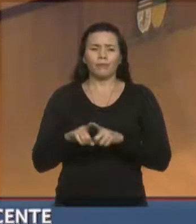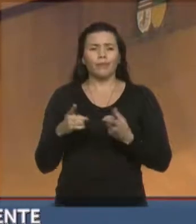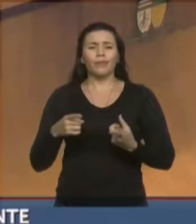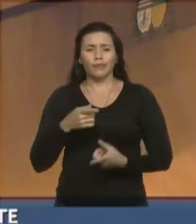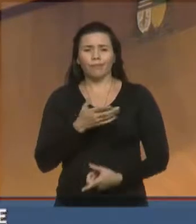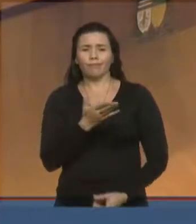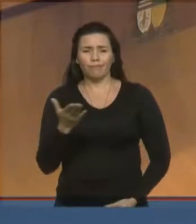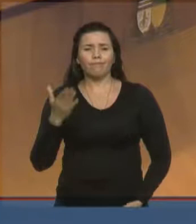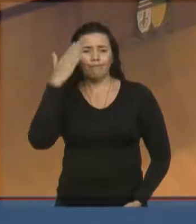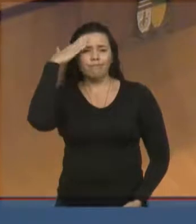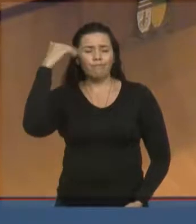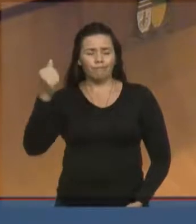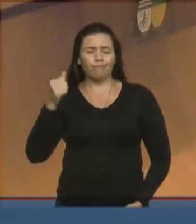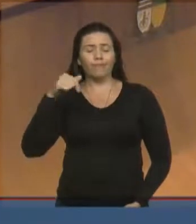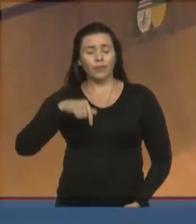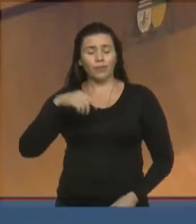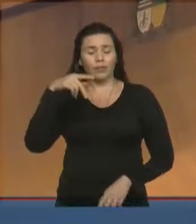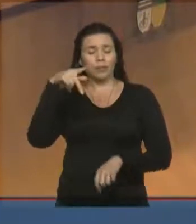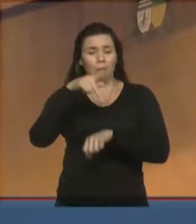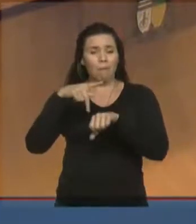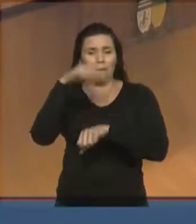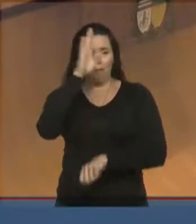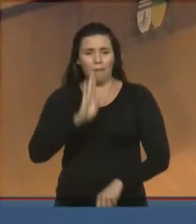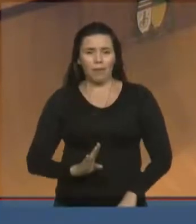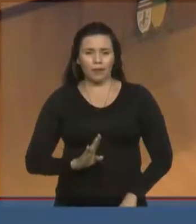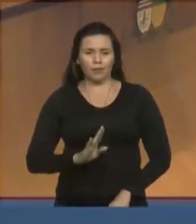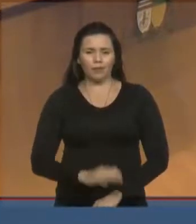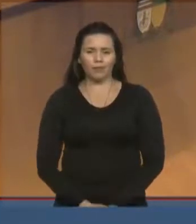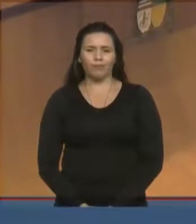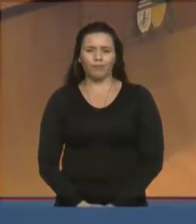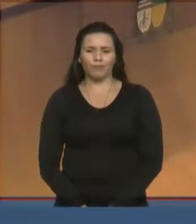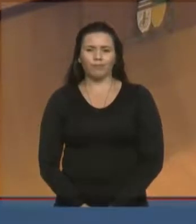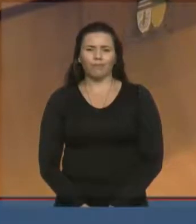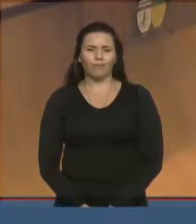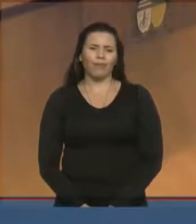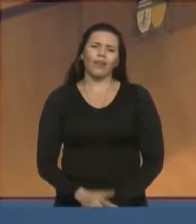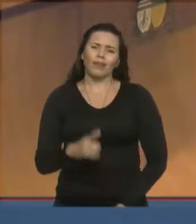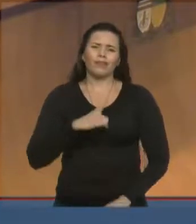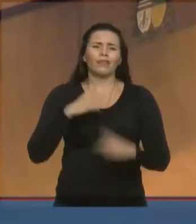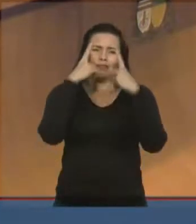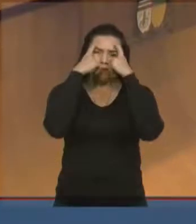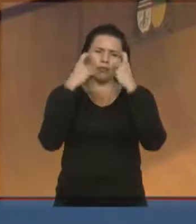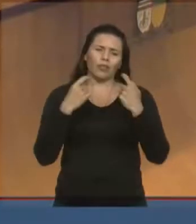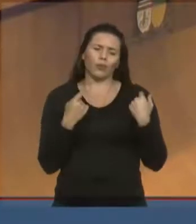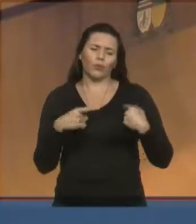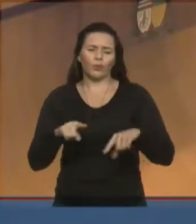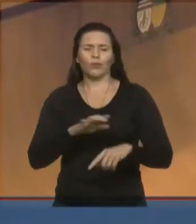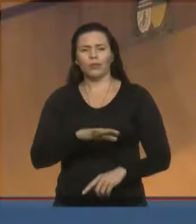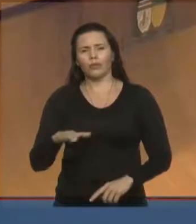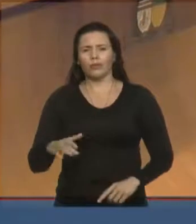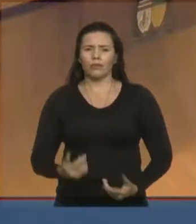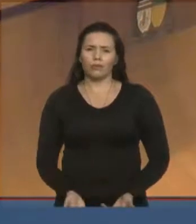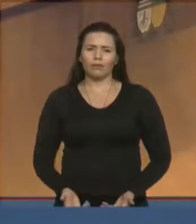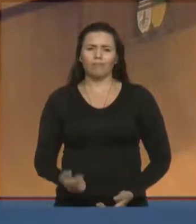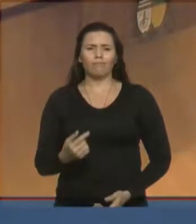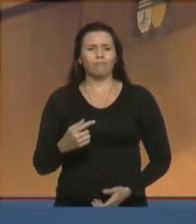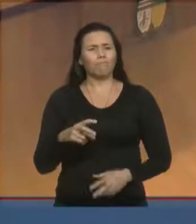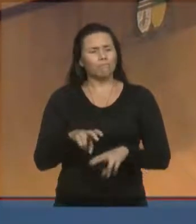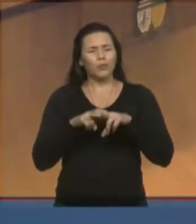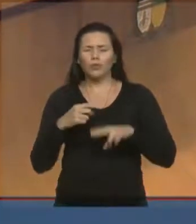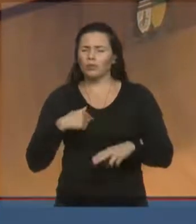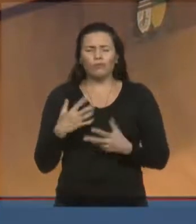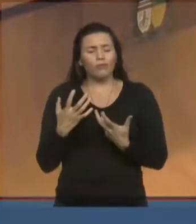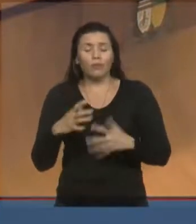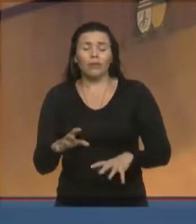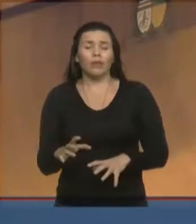país torna esse trabalho extremamente necessário. E essa audiência muito me orgulha, deputado Zito